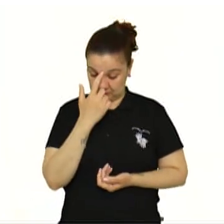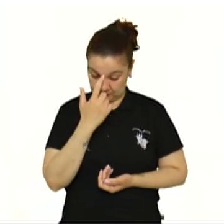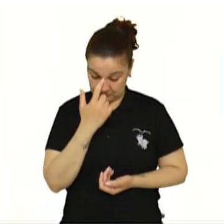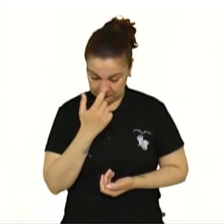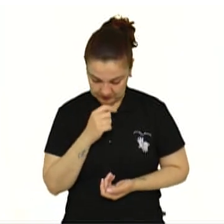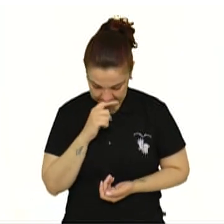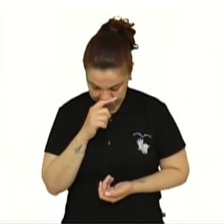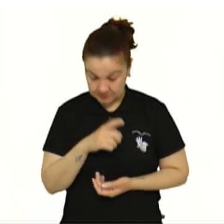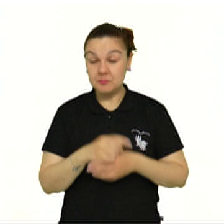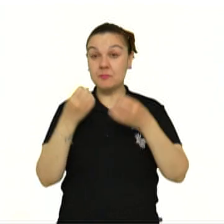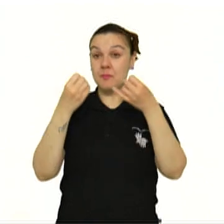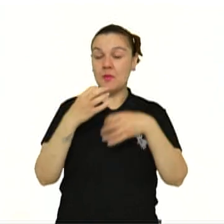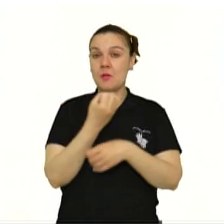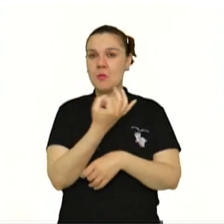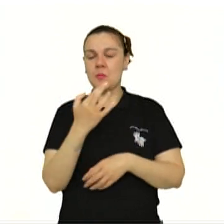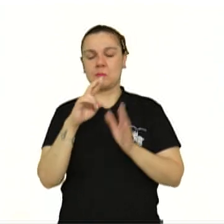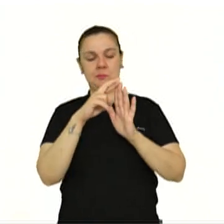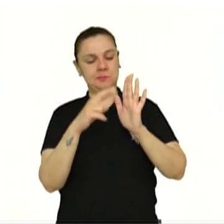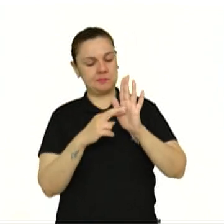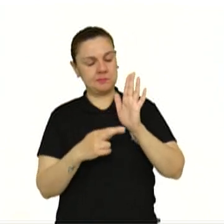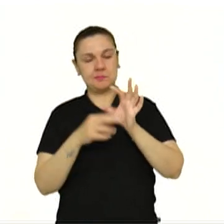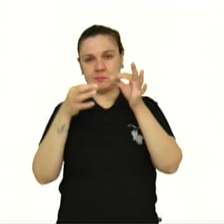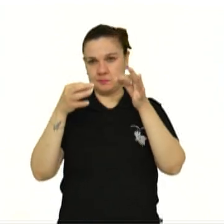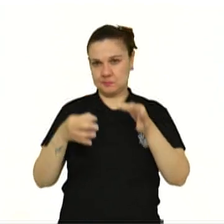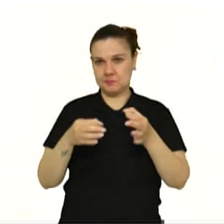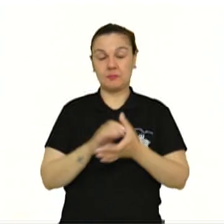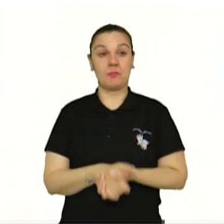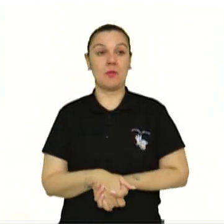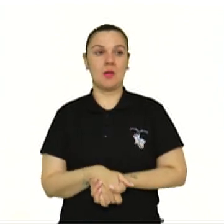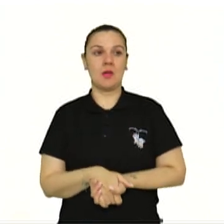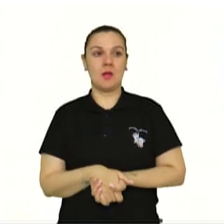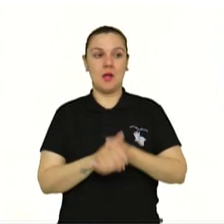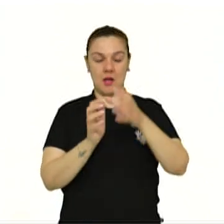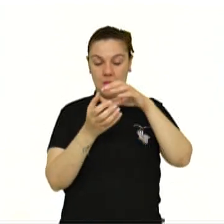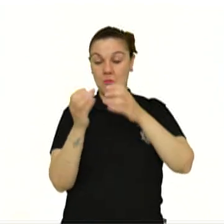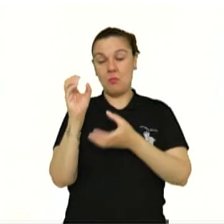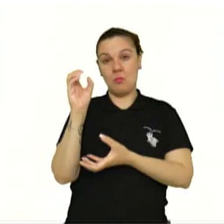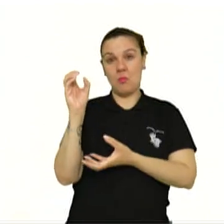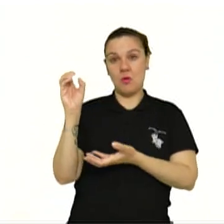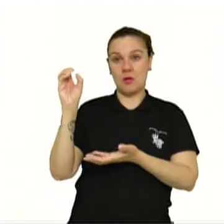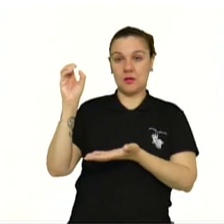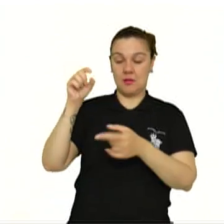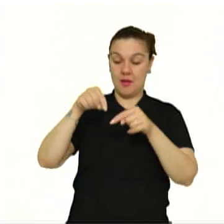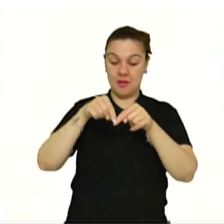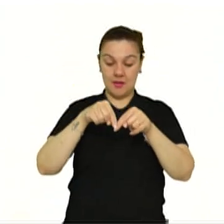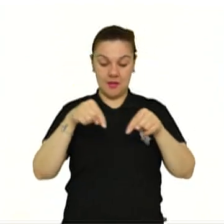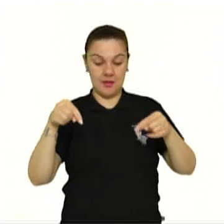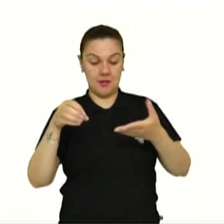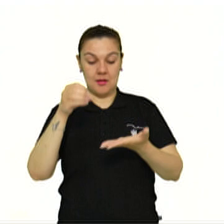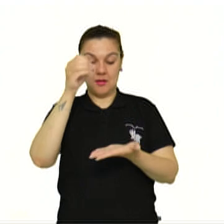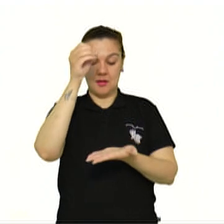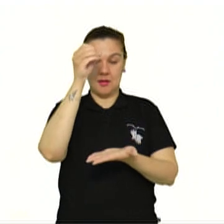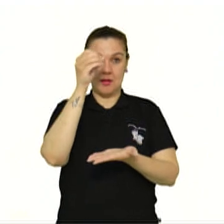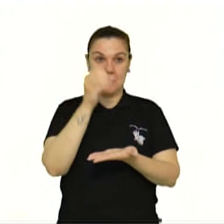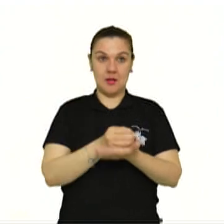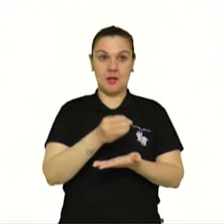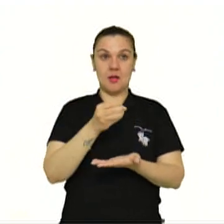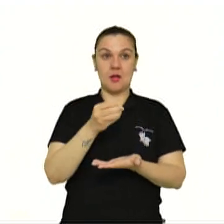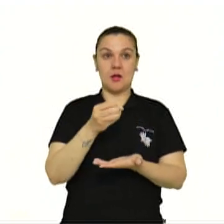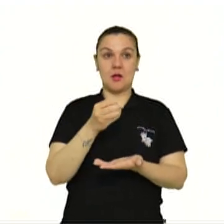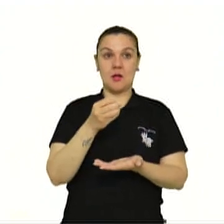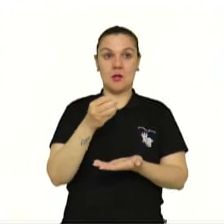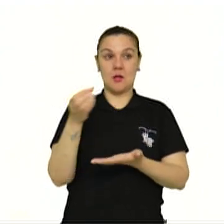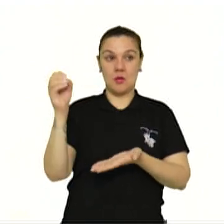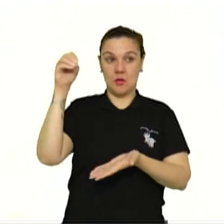Vamos falar sobre algumas regras básicas, tá? Quando a bolinha cai na linha, ela é considerada bola boa, que a gente chama,